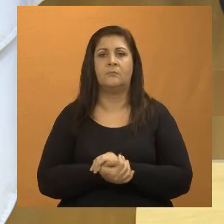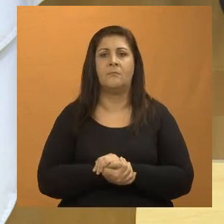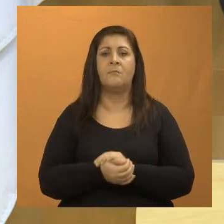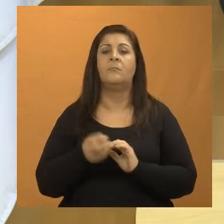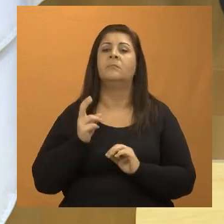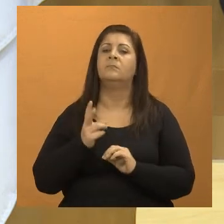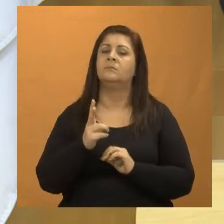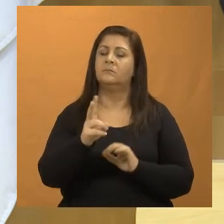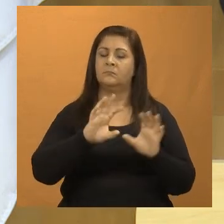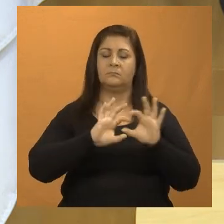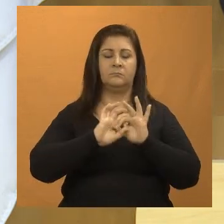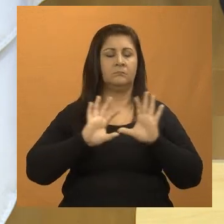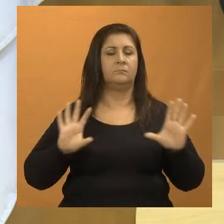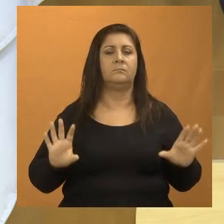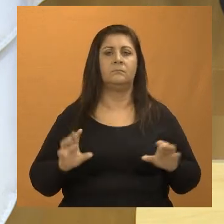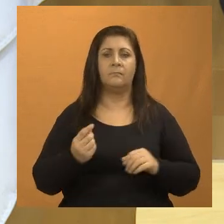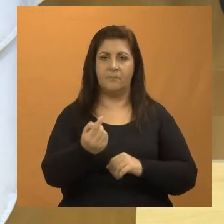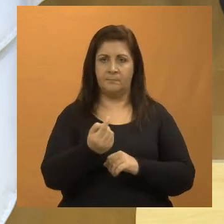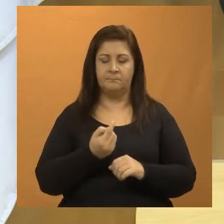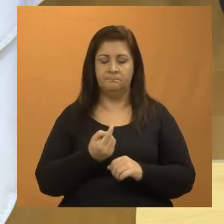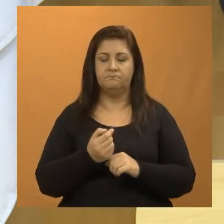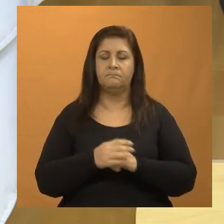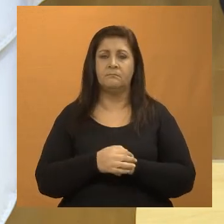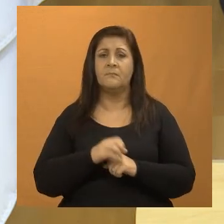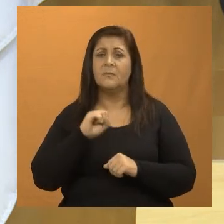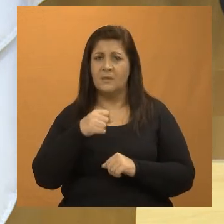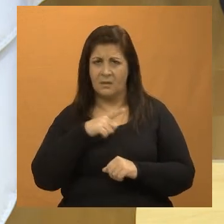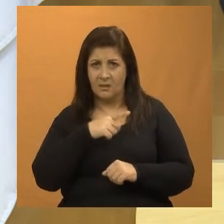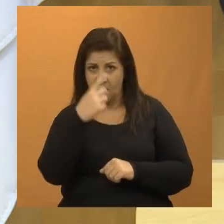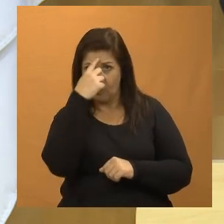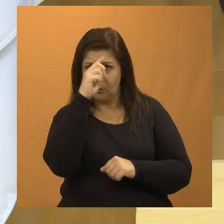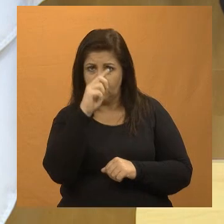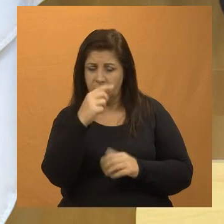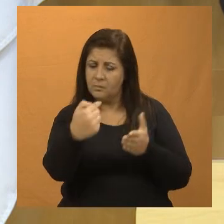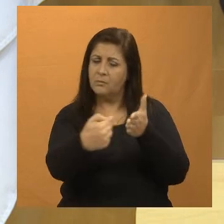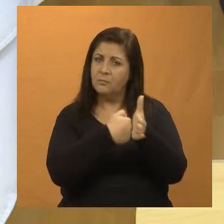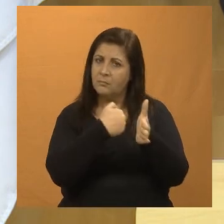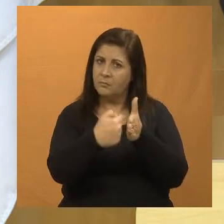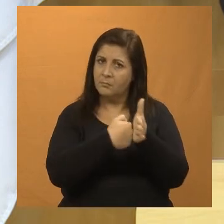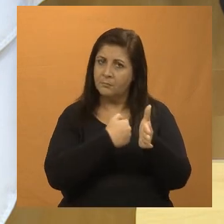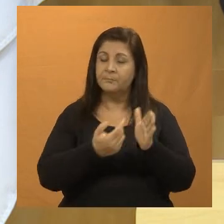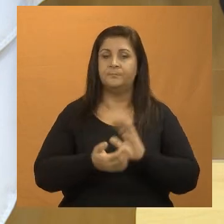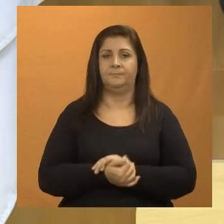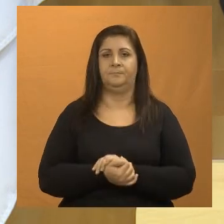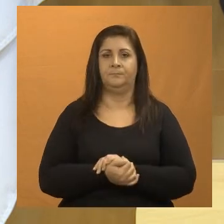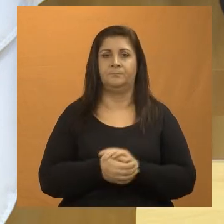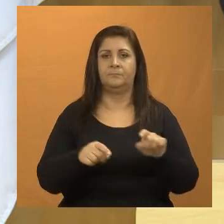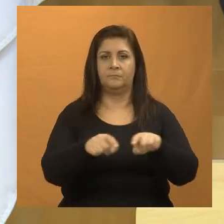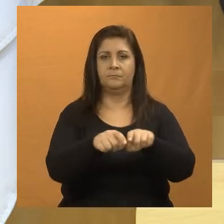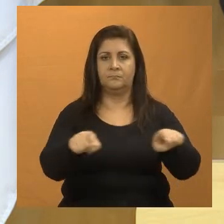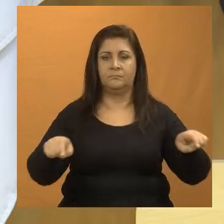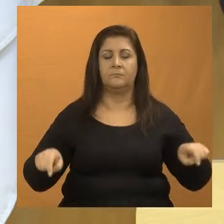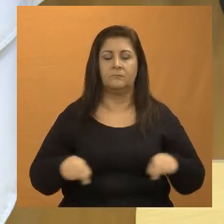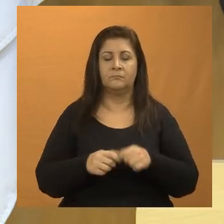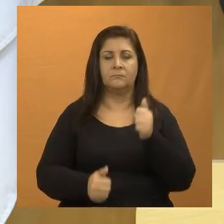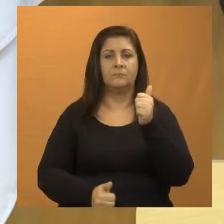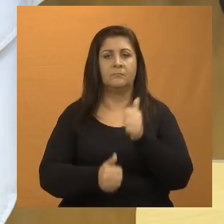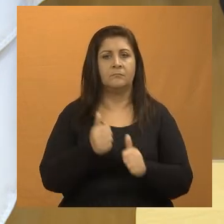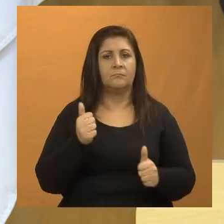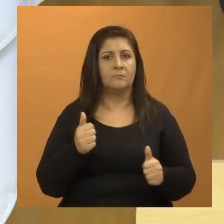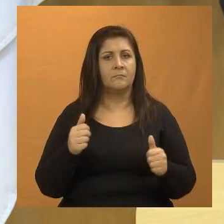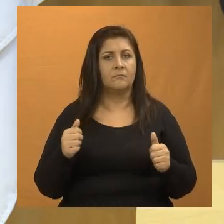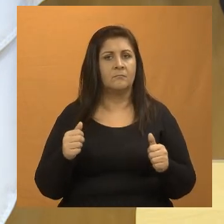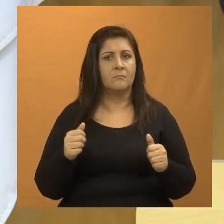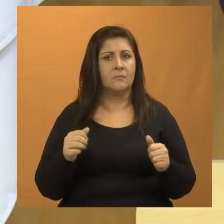sempre estive à disposição, e que, havendo dúvidas, nos questione. O estádio, ele é público com cessão